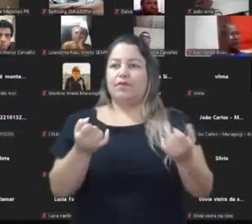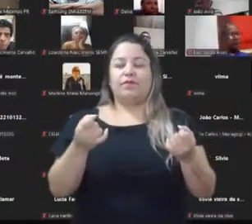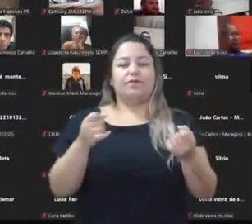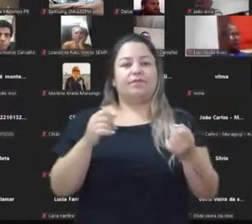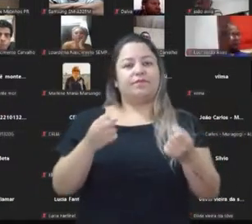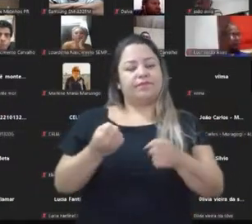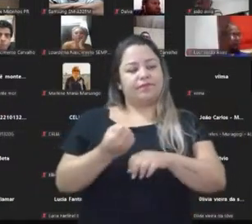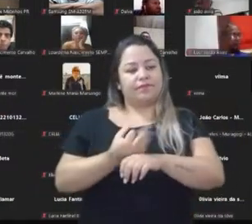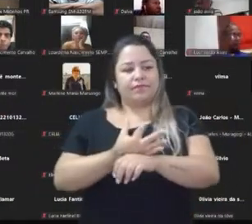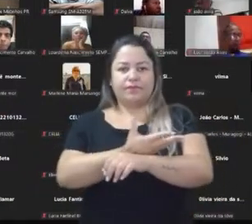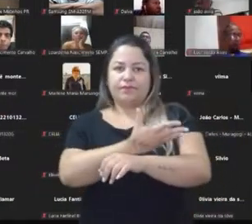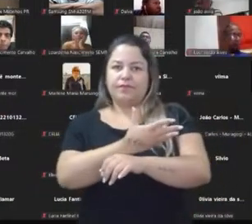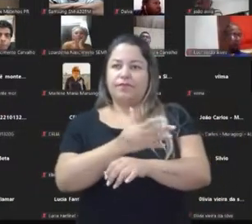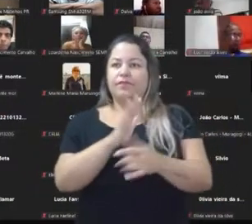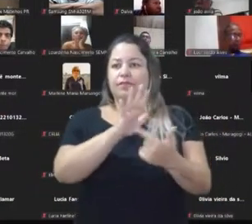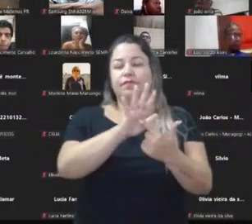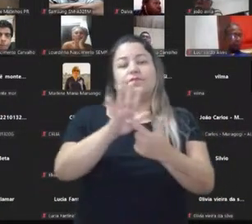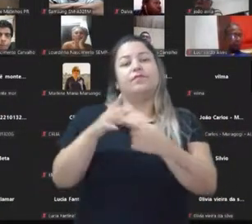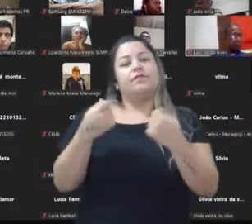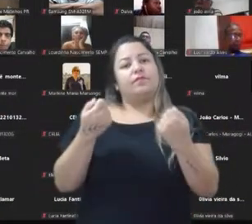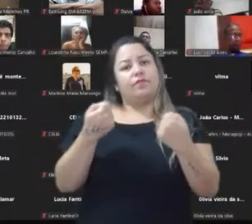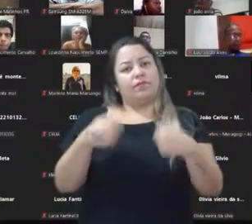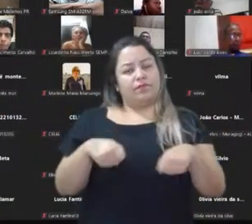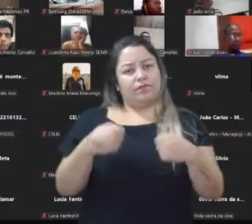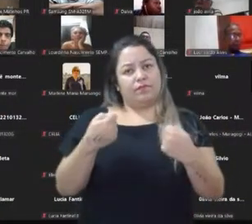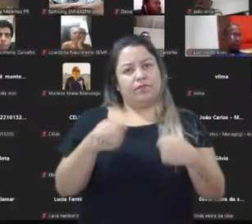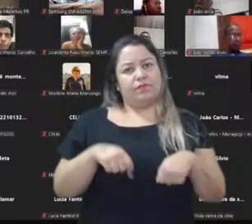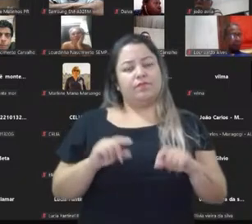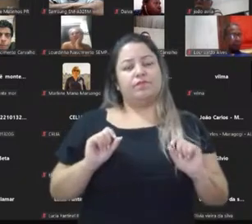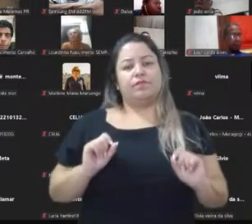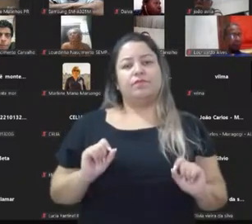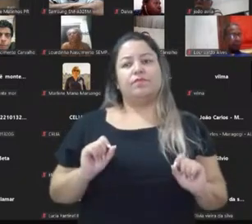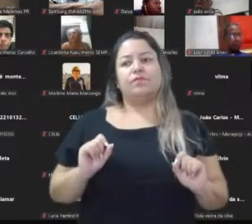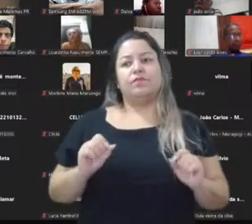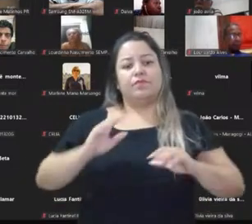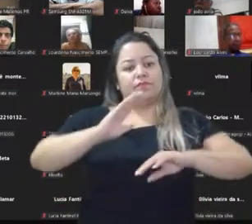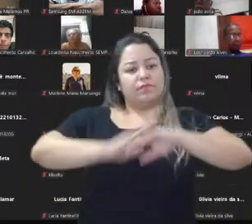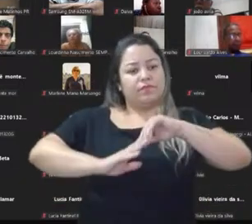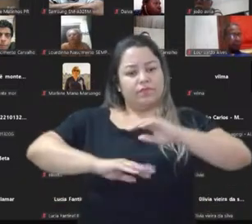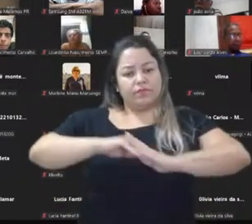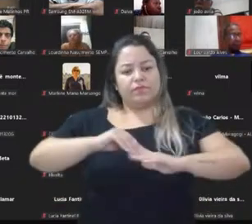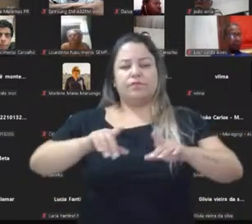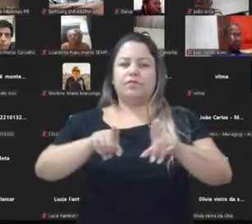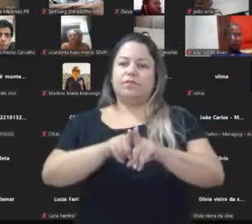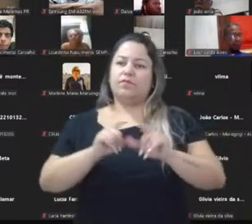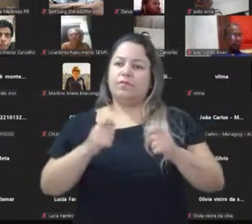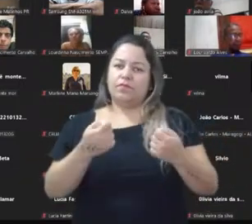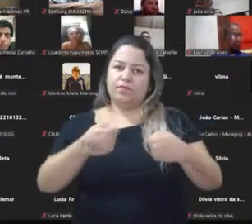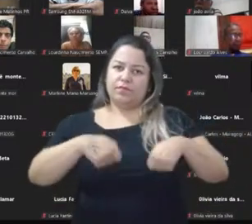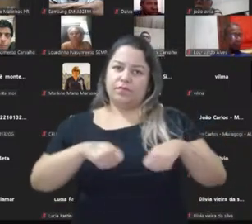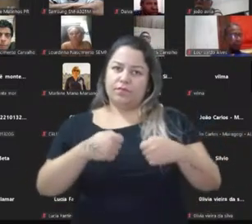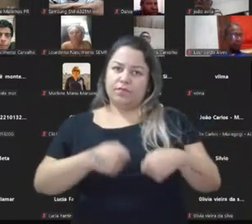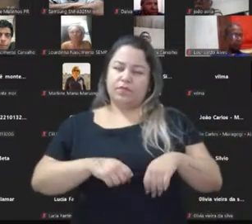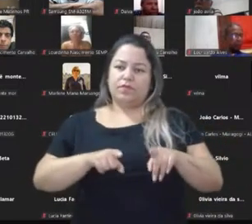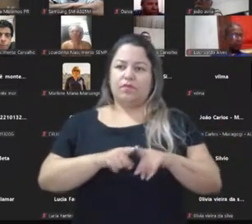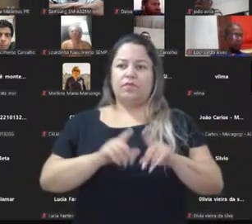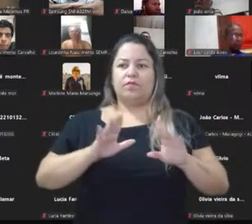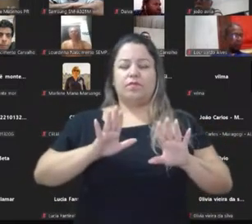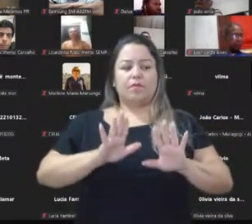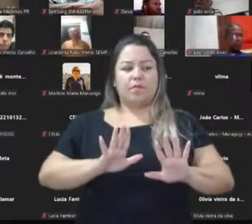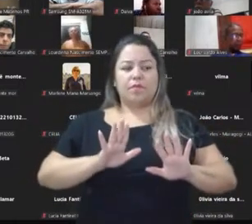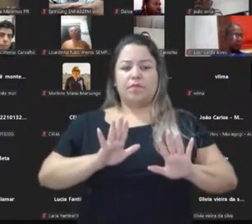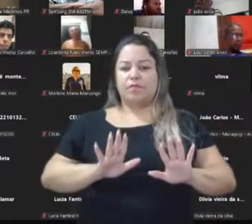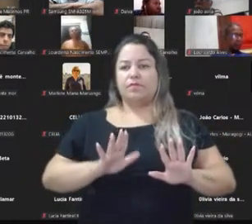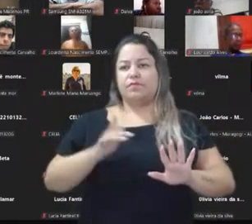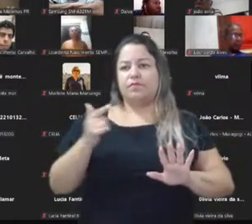emocione que mostre a necessidade eh de fazer ações como essa então acho que a gente também às vezes precisa dar uma pressionad Dinha pressão